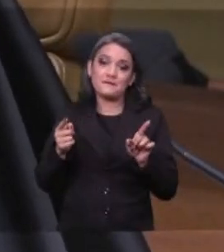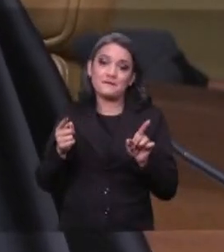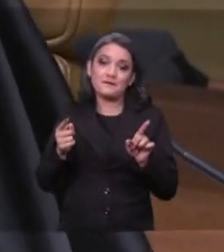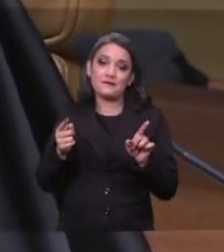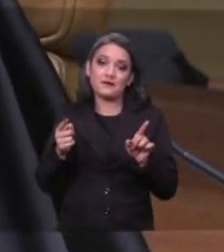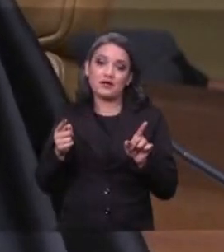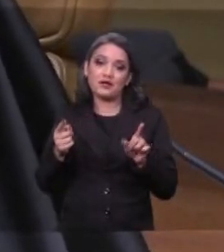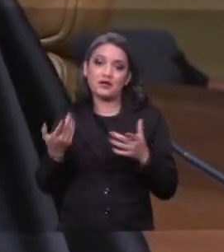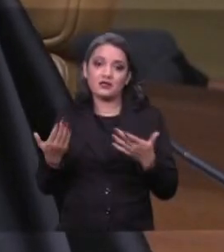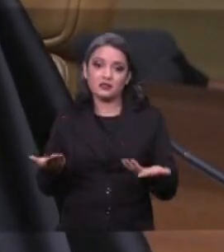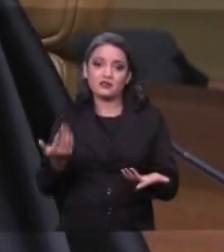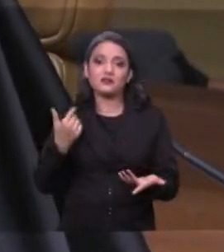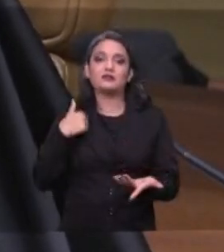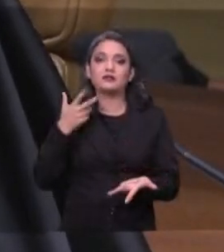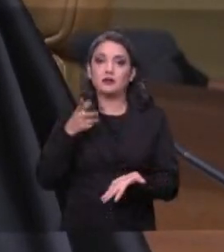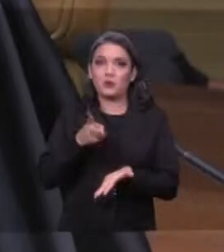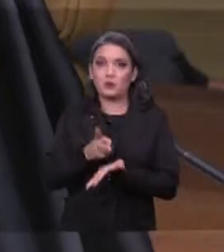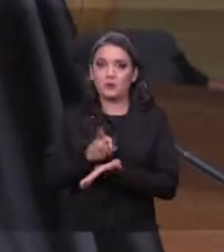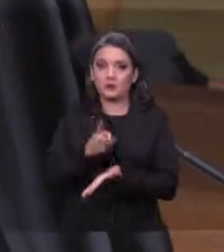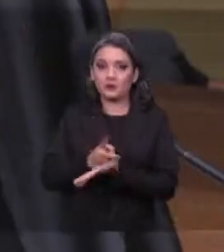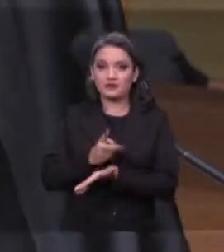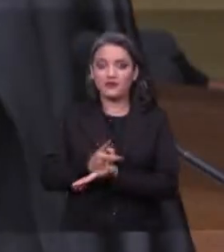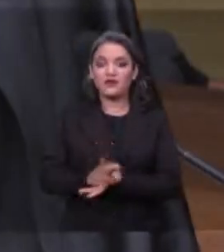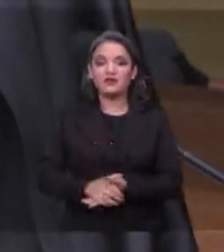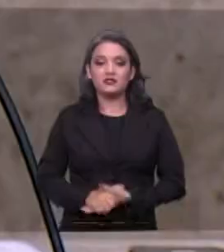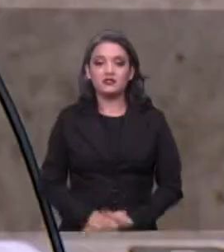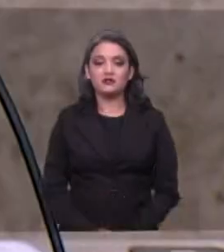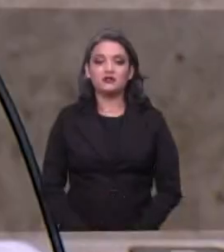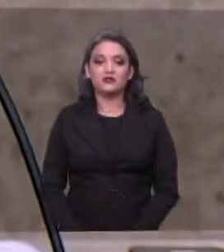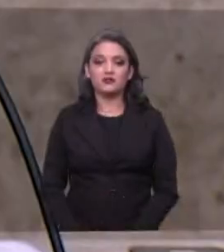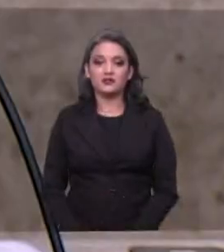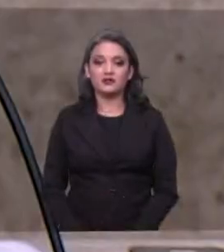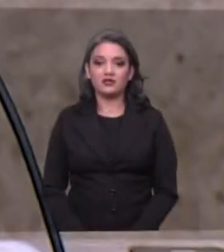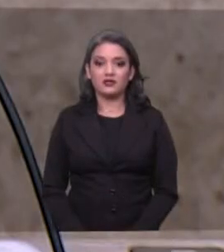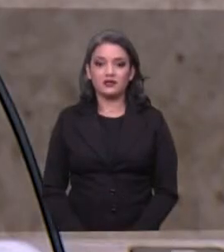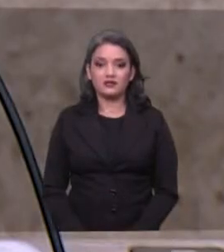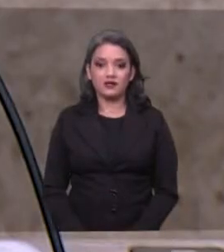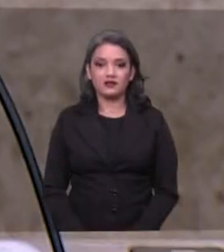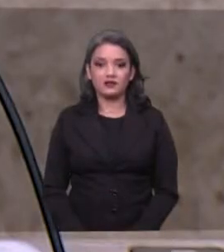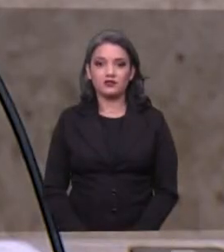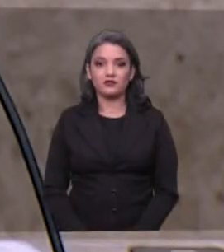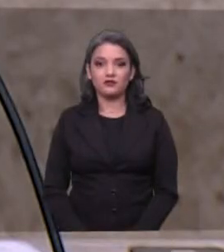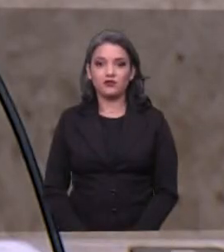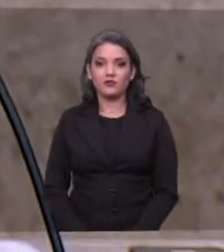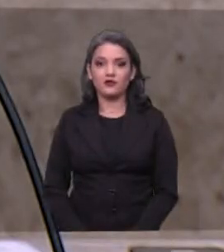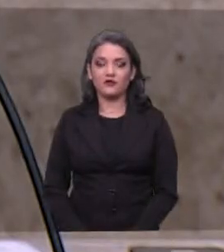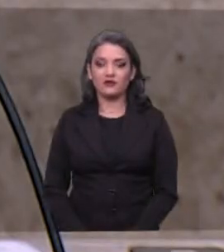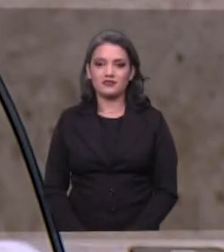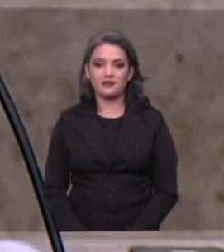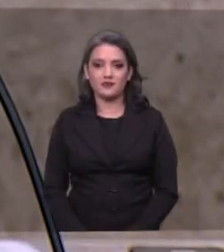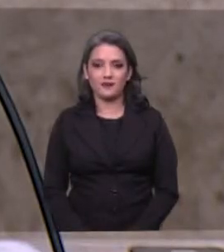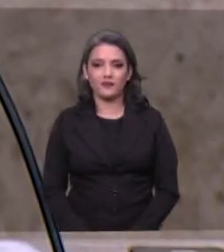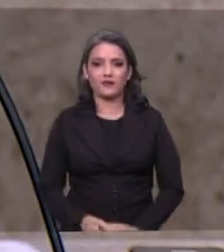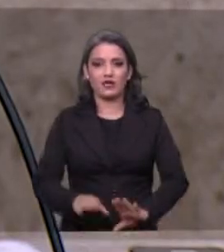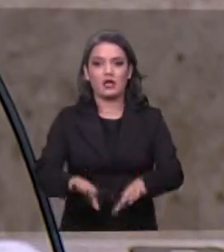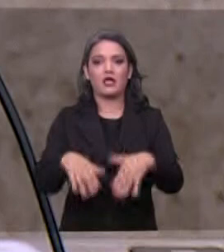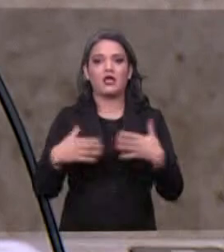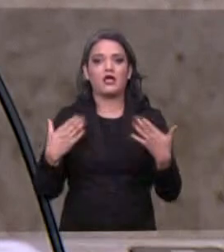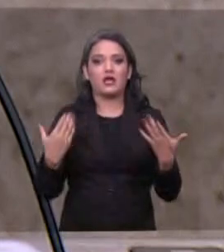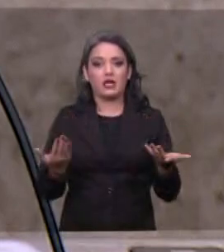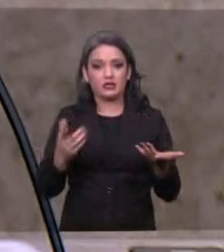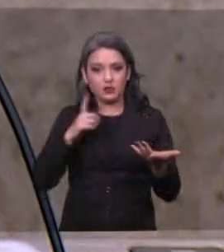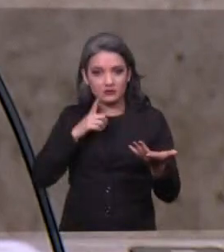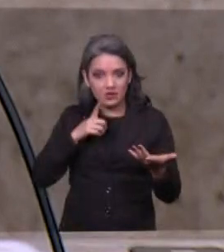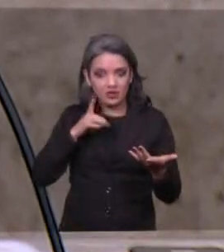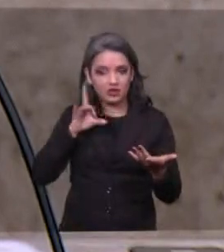próprio ministro, então, eu mantenho naquele ponto o voto anteriormente proferido. O próprio ministro Alexandre, há pouco, quis ficar só numa